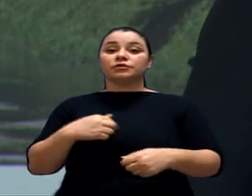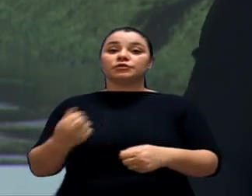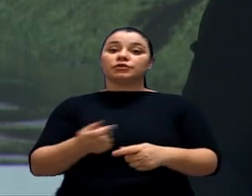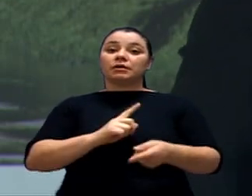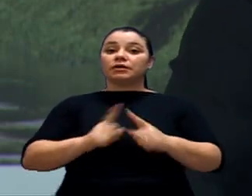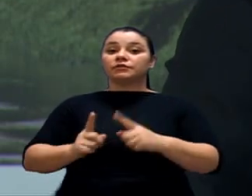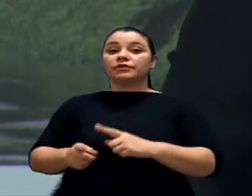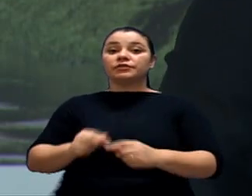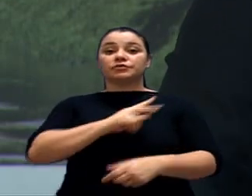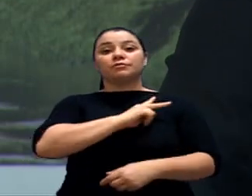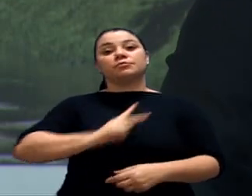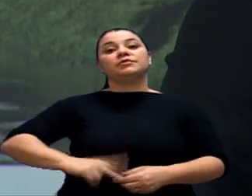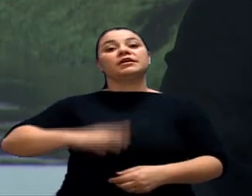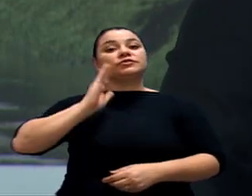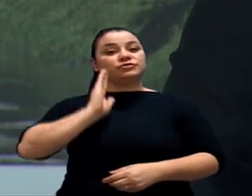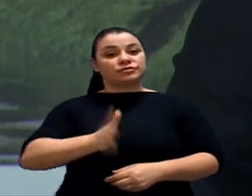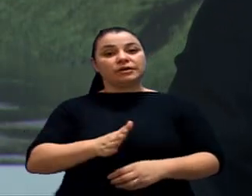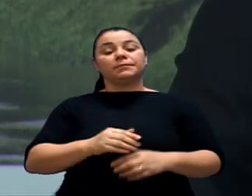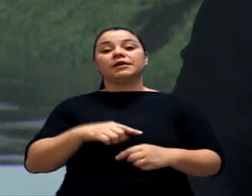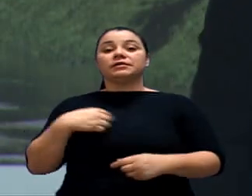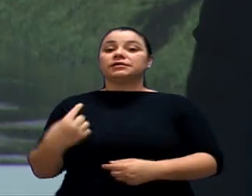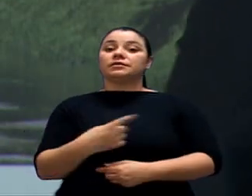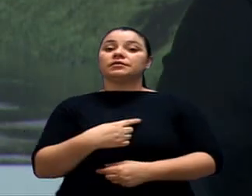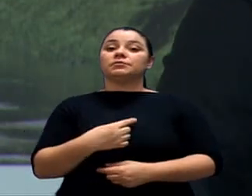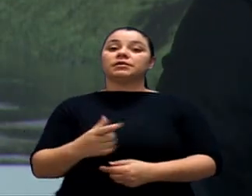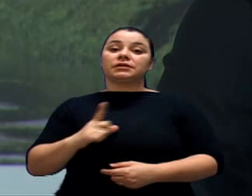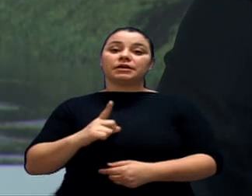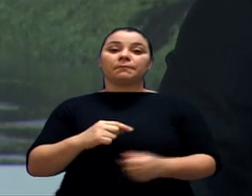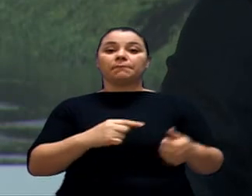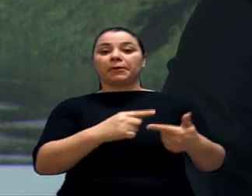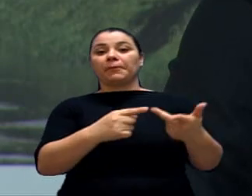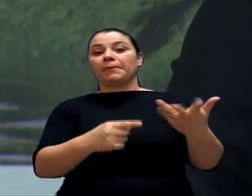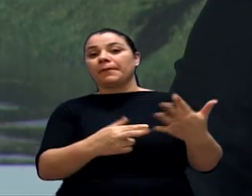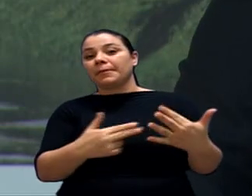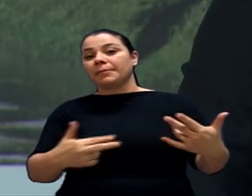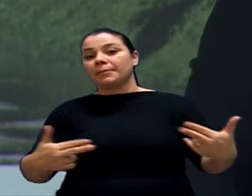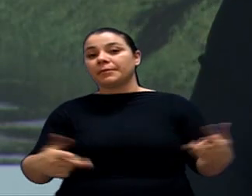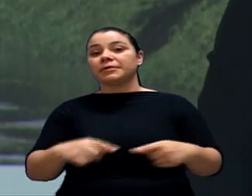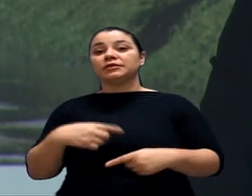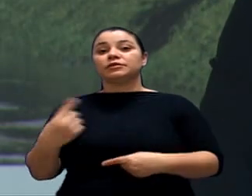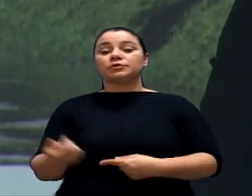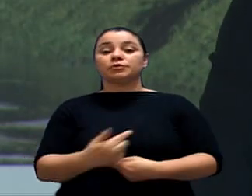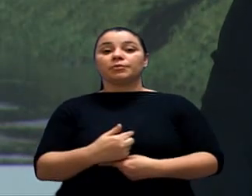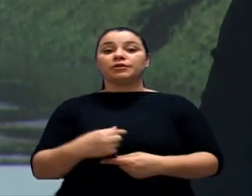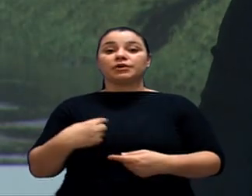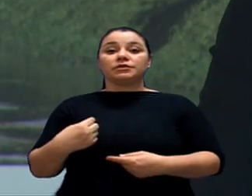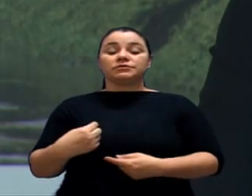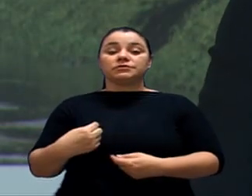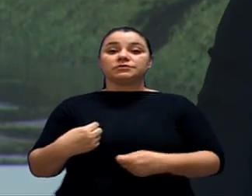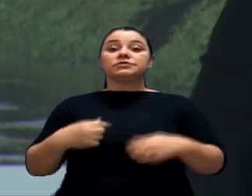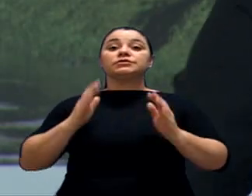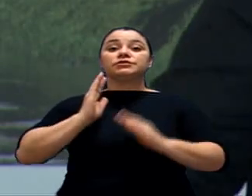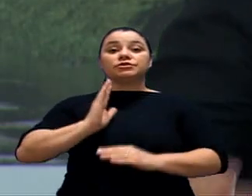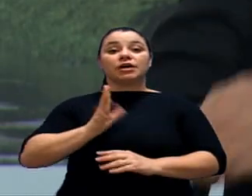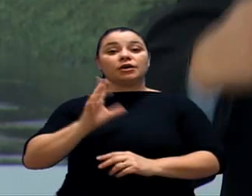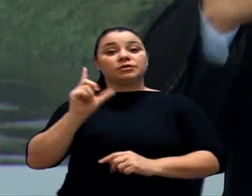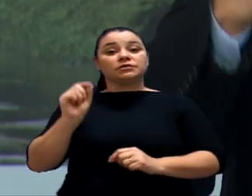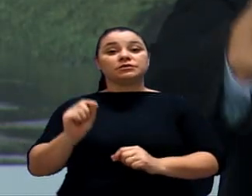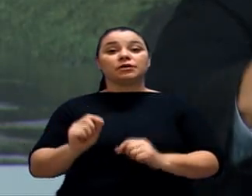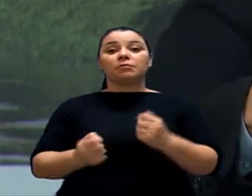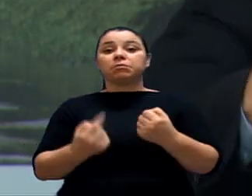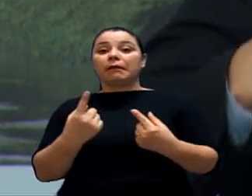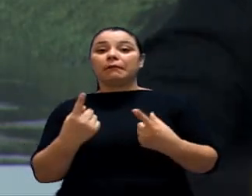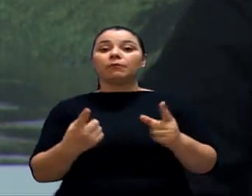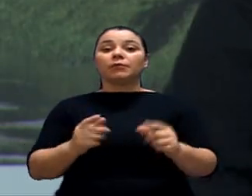já fui presidente, estamos aí com várias situações momentâneas que já, né,